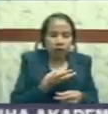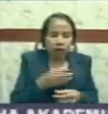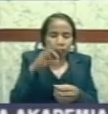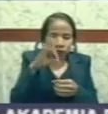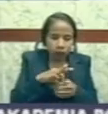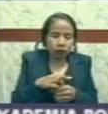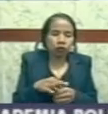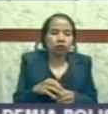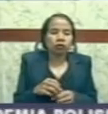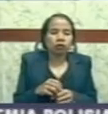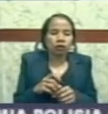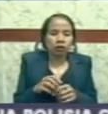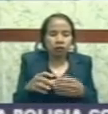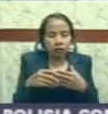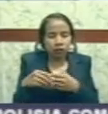Liu-Liuba,